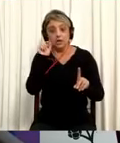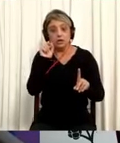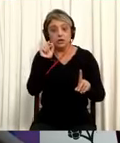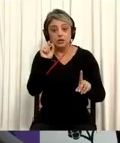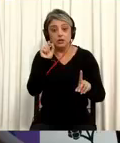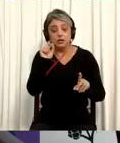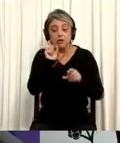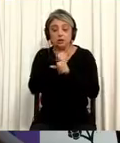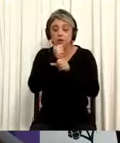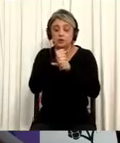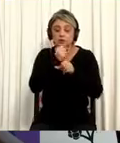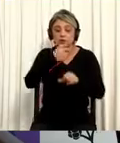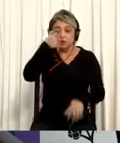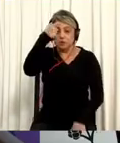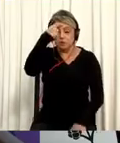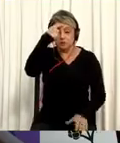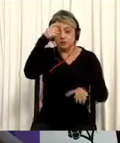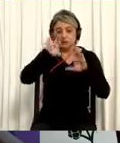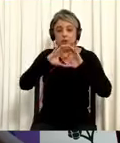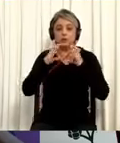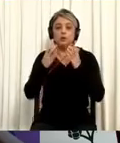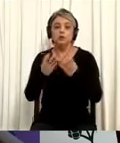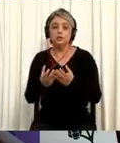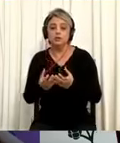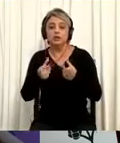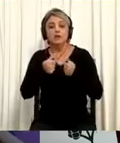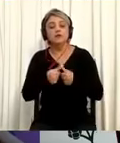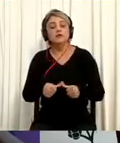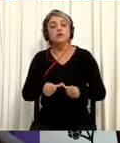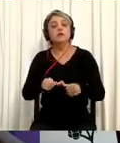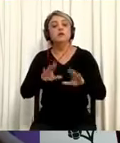tudo de construírem consciência coletiva. Fica por